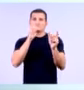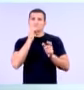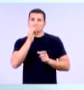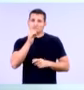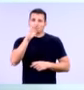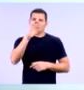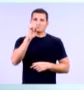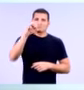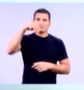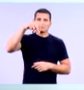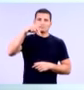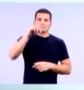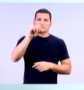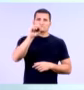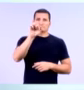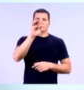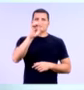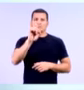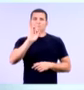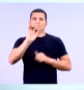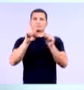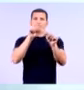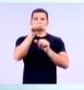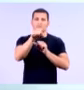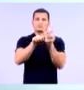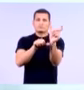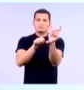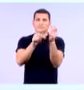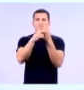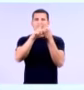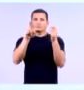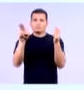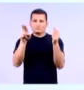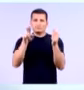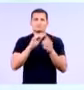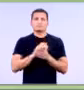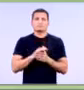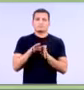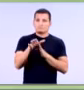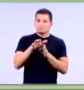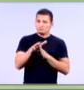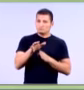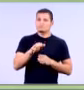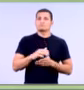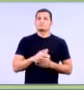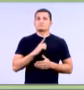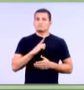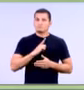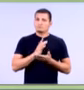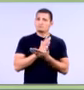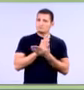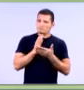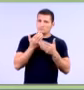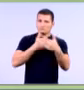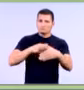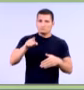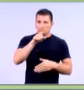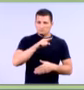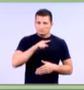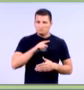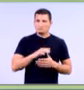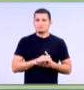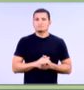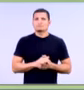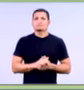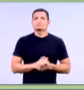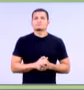vai ser a concordância desse verbo, troca por um pronome equivalente. Presta atenção nessa dica aí, que eu acho que tem alguma coisa na prova de vocês sobre isso. Tá